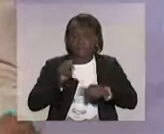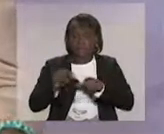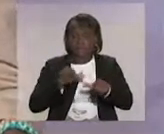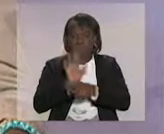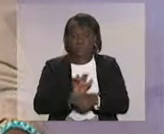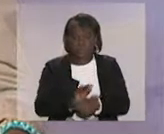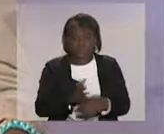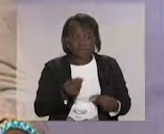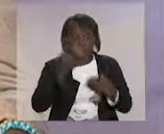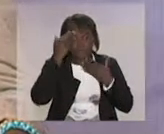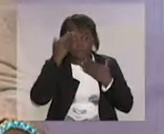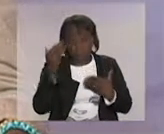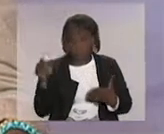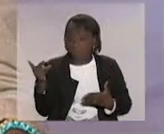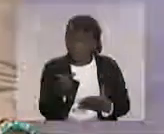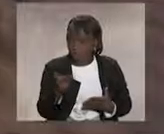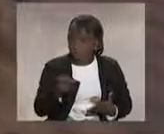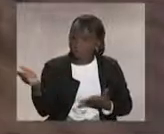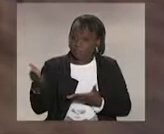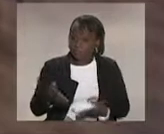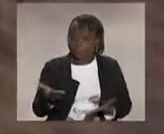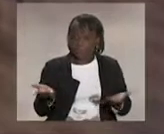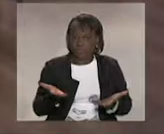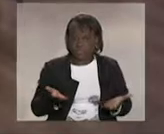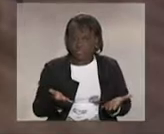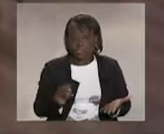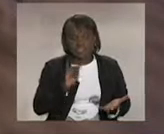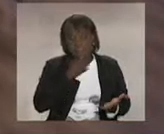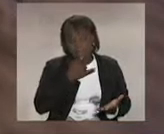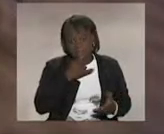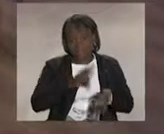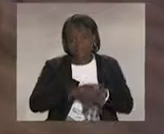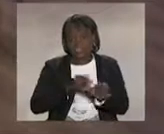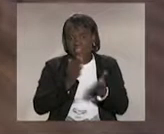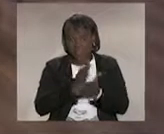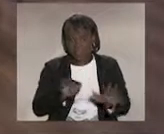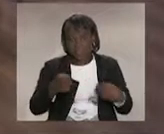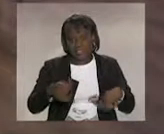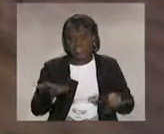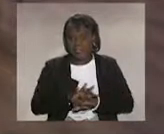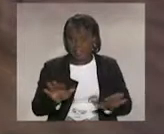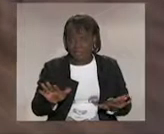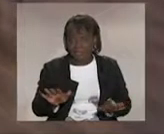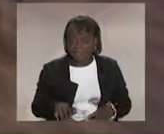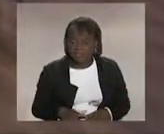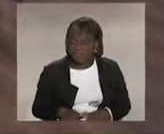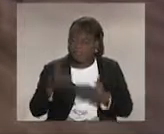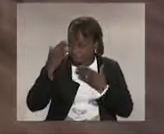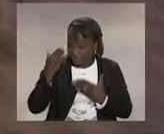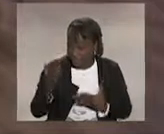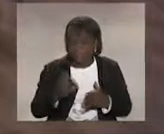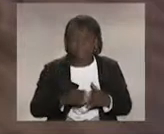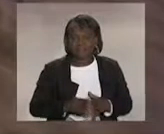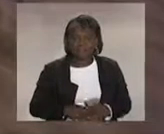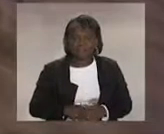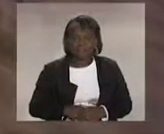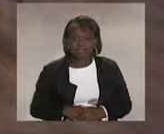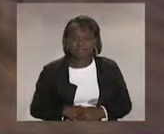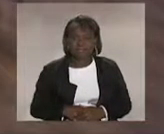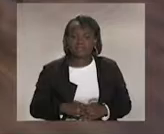a denúncia que a gente vai trabalhar com isso. Muito obrigada pela participação de vocês no programa de hoje. Infelizmente, nosso tempo acabou e vou precisar